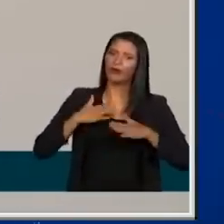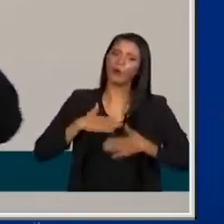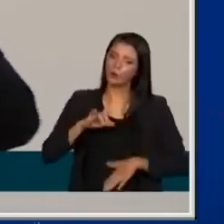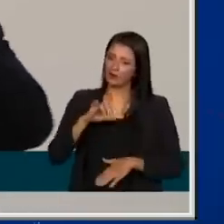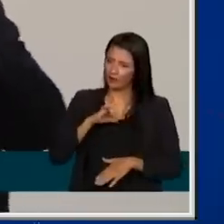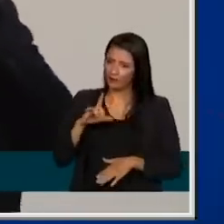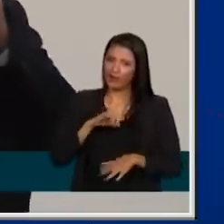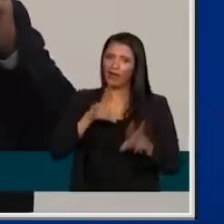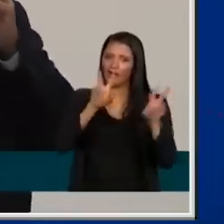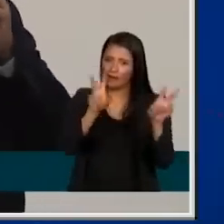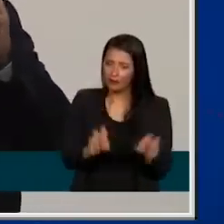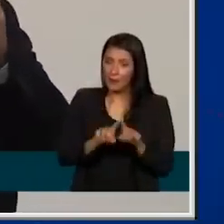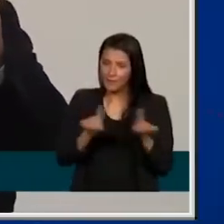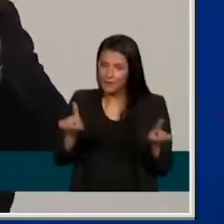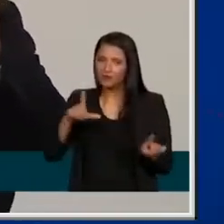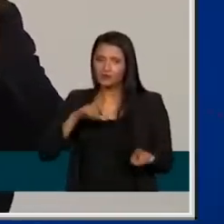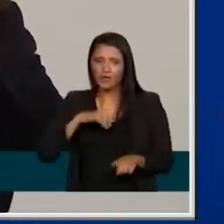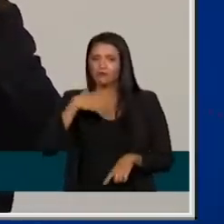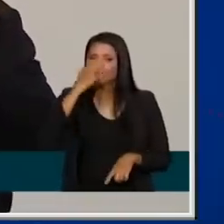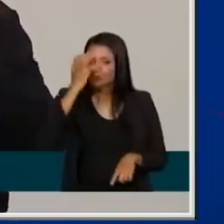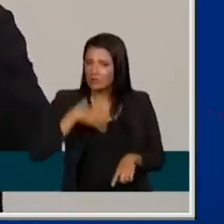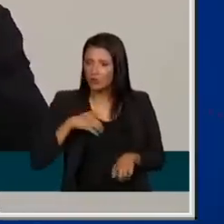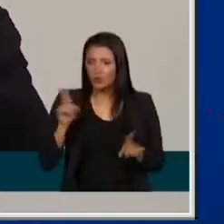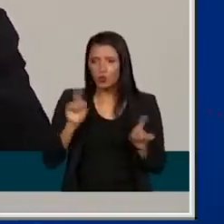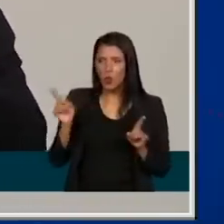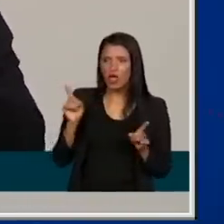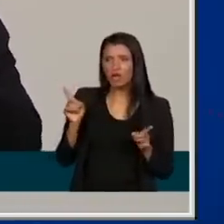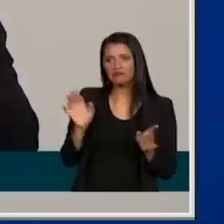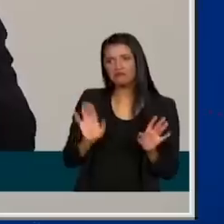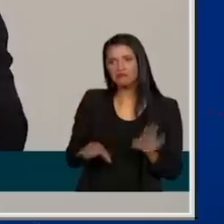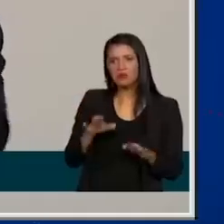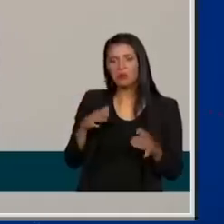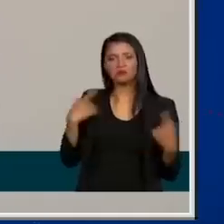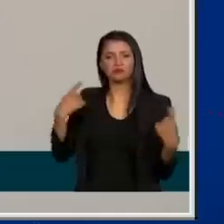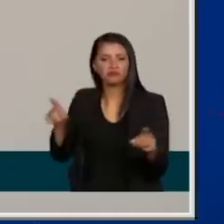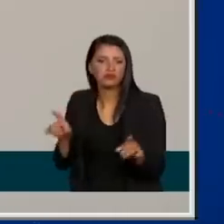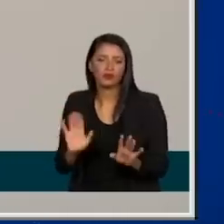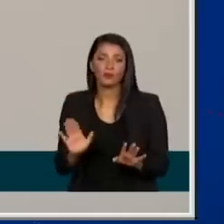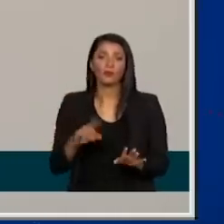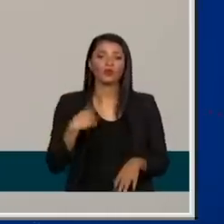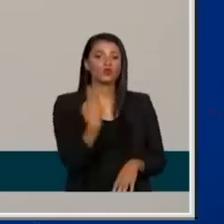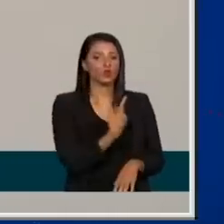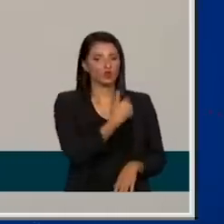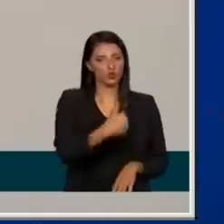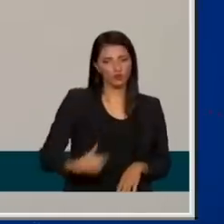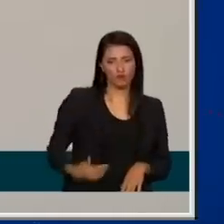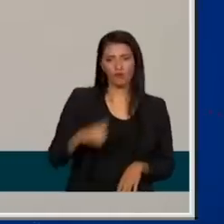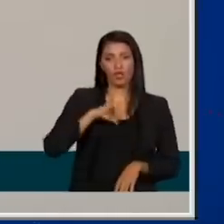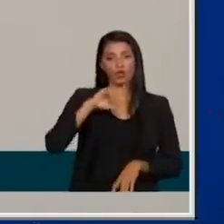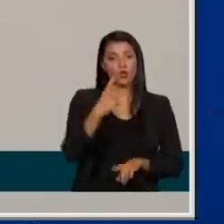aliás eu defendo que haja um piso salarial para segurança pública que foi passou para